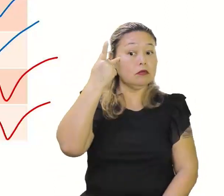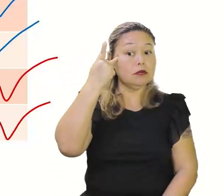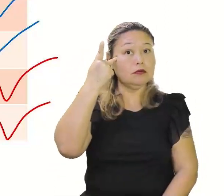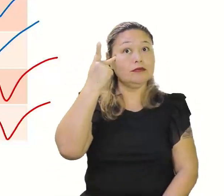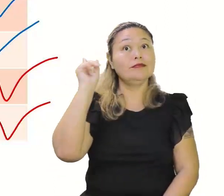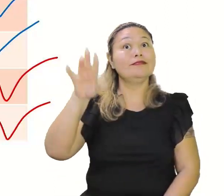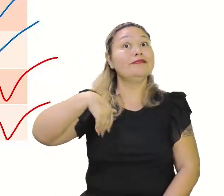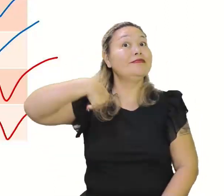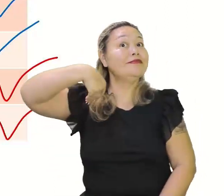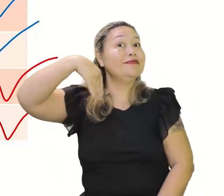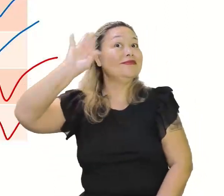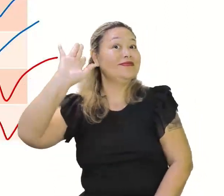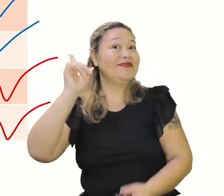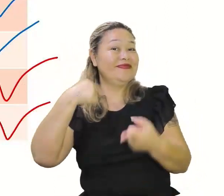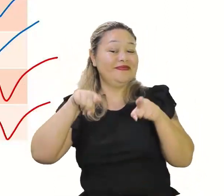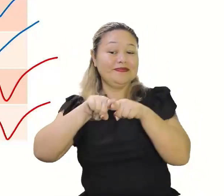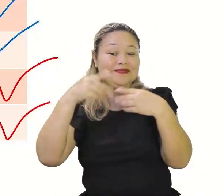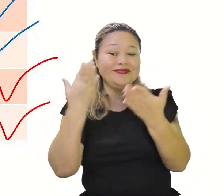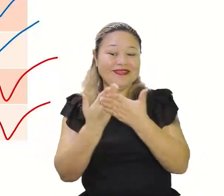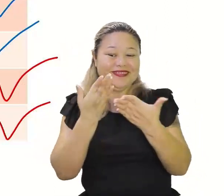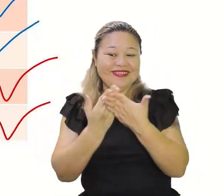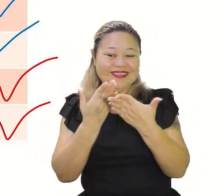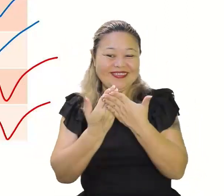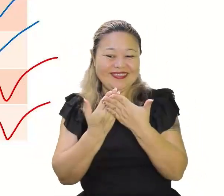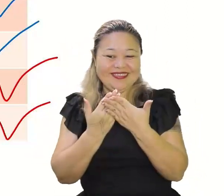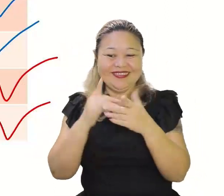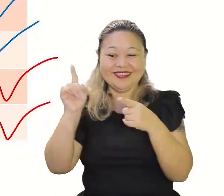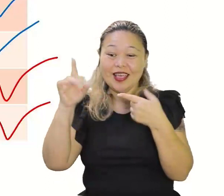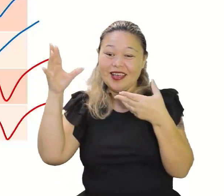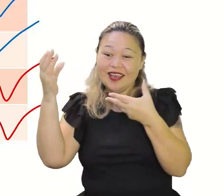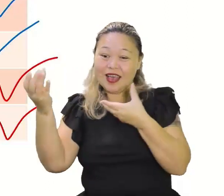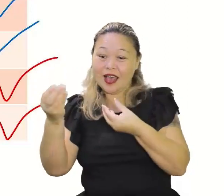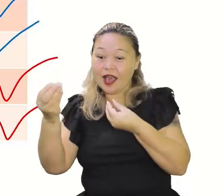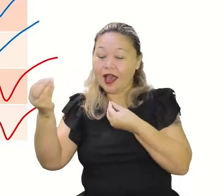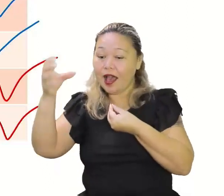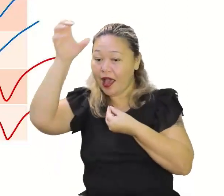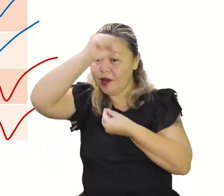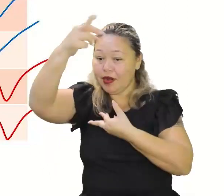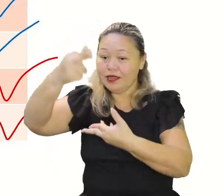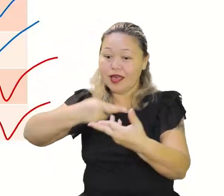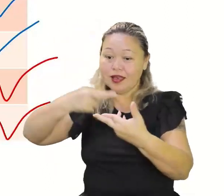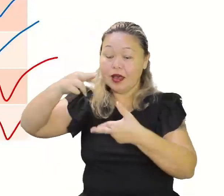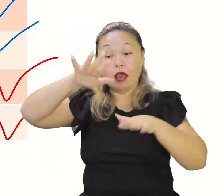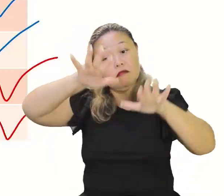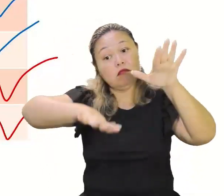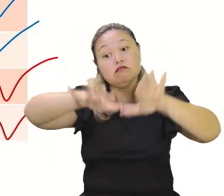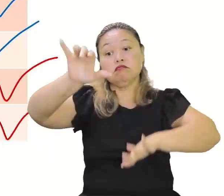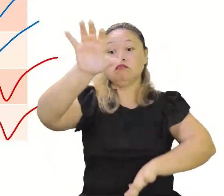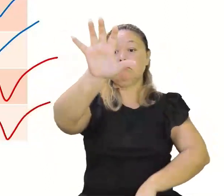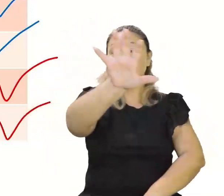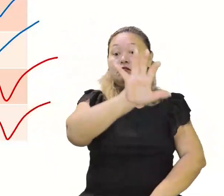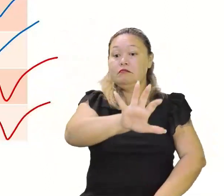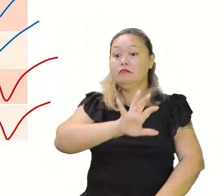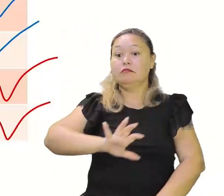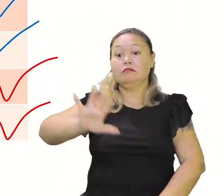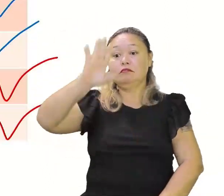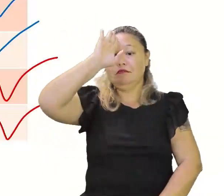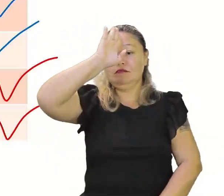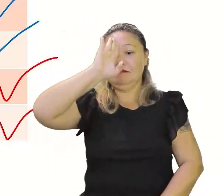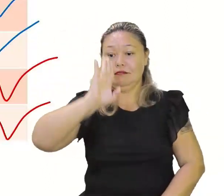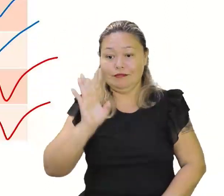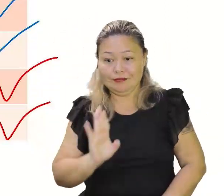quanto mais a gente vai estudando, a gente vai entendendo essa relação, né? Que varia de acordo com a região,